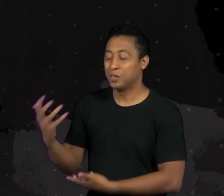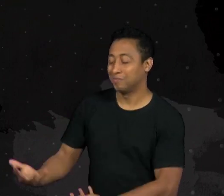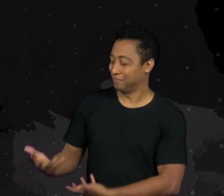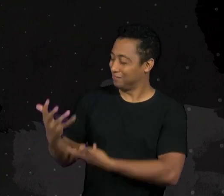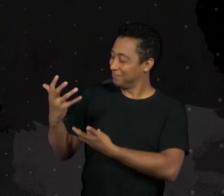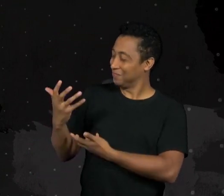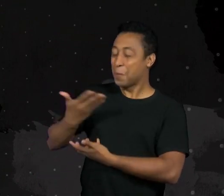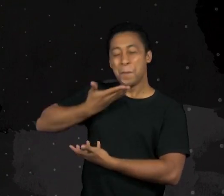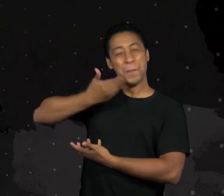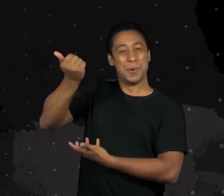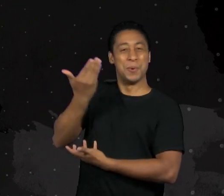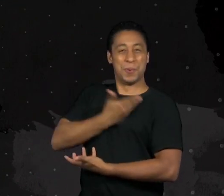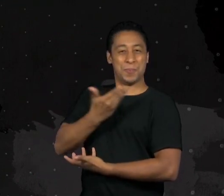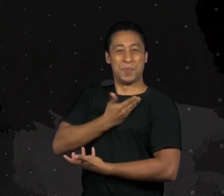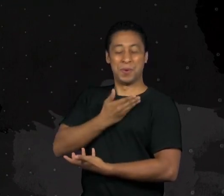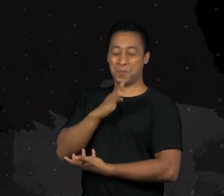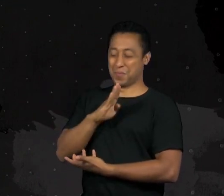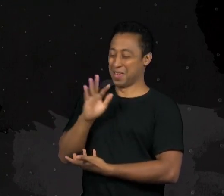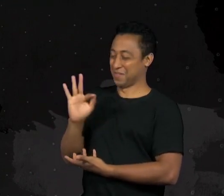amigos.